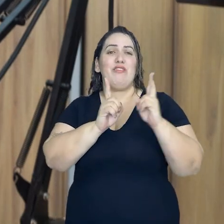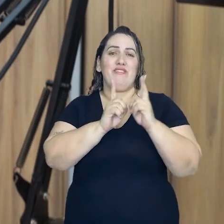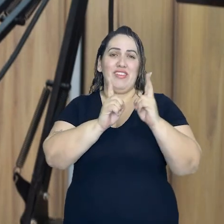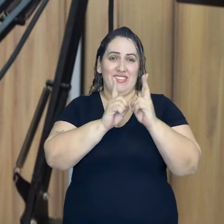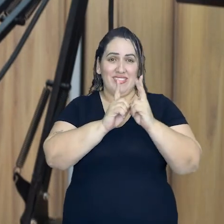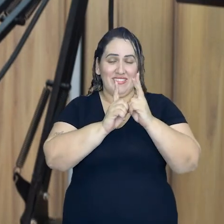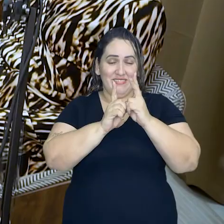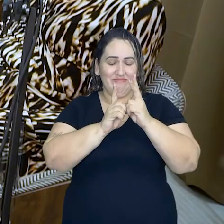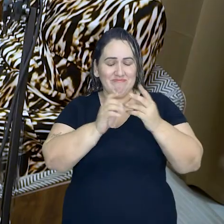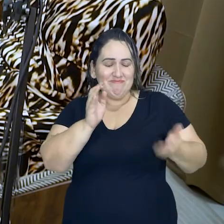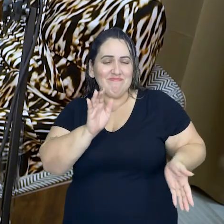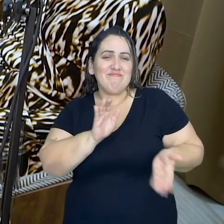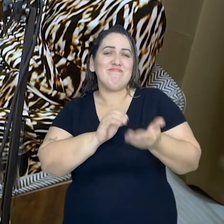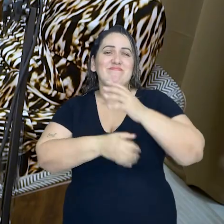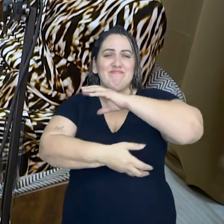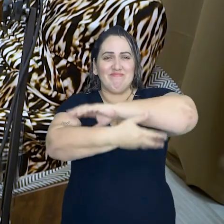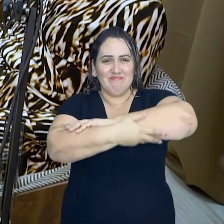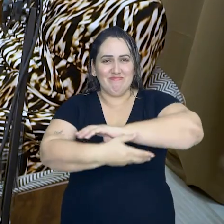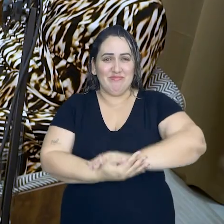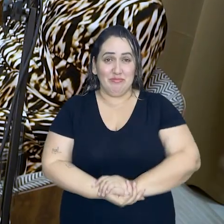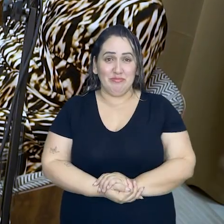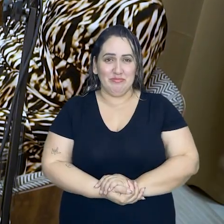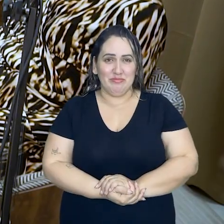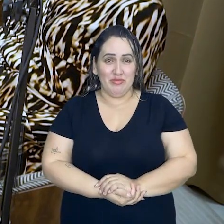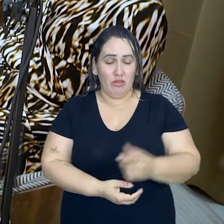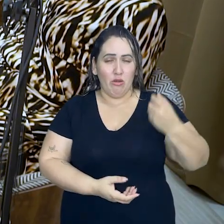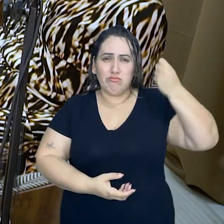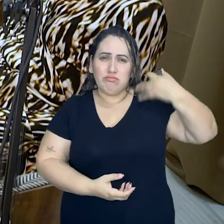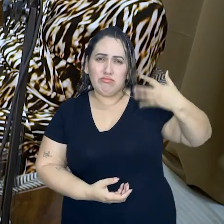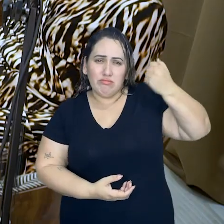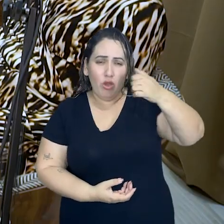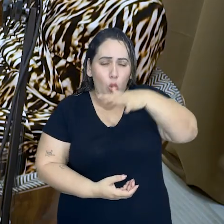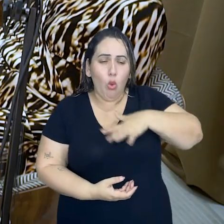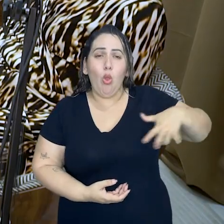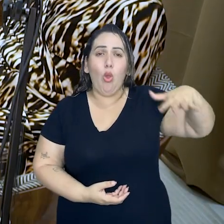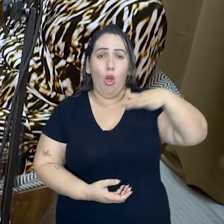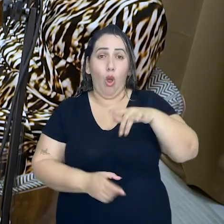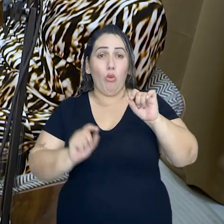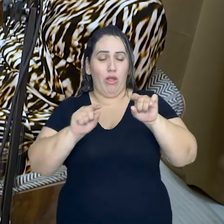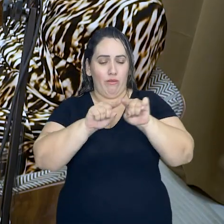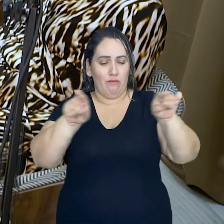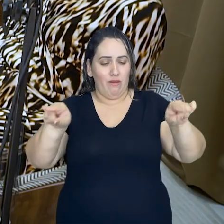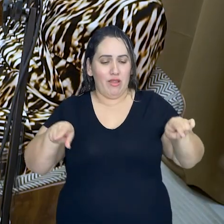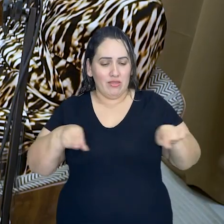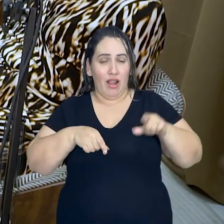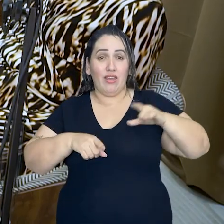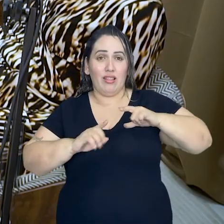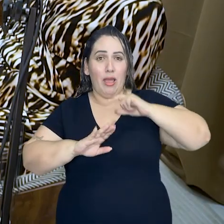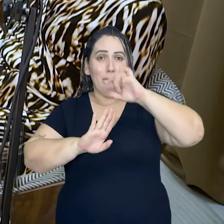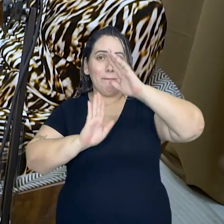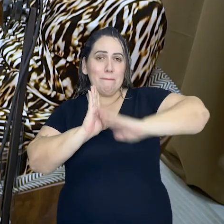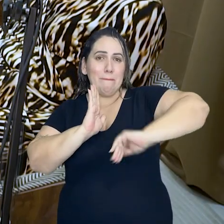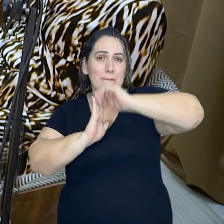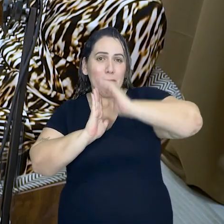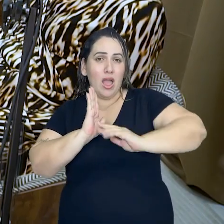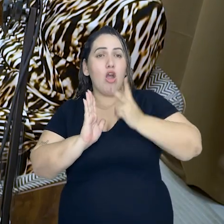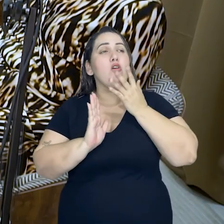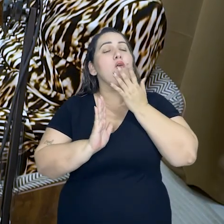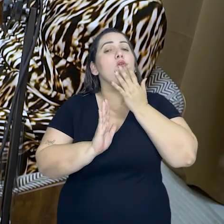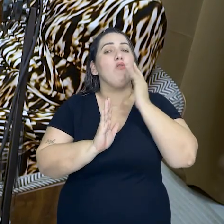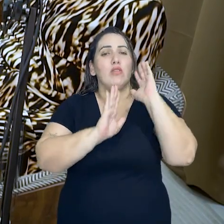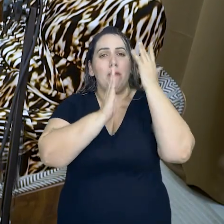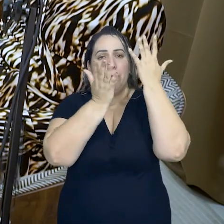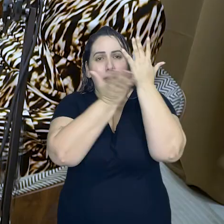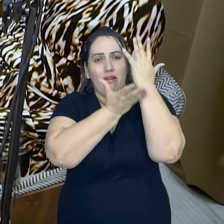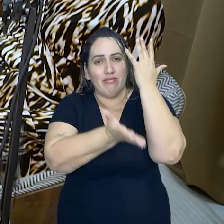uma descrição do local. Nós estamos em uma sala com paredes amadeiradas, tem uma tela e a logo do videocast aqui próximo. Estamos